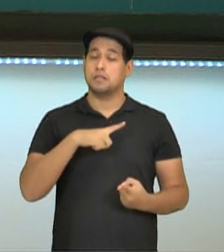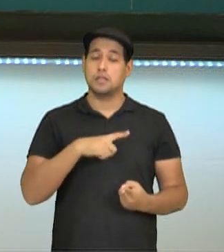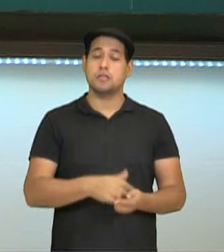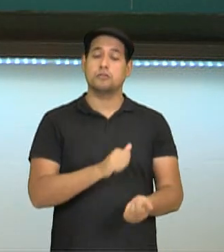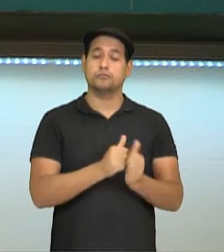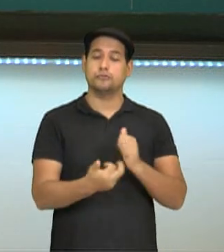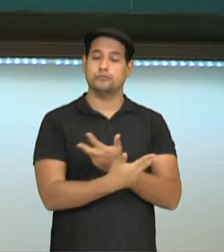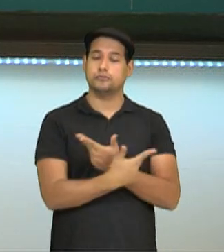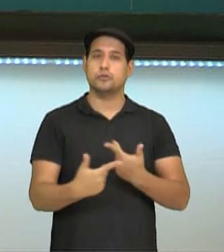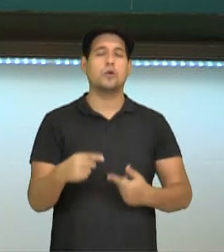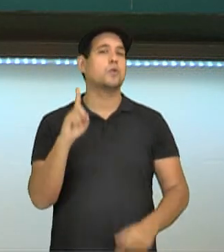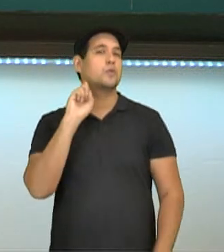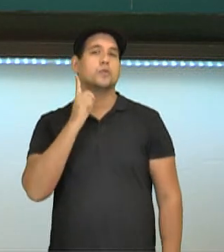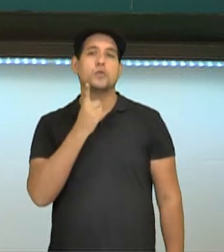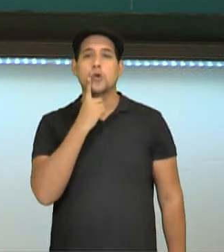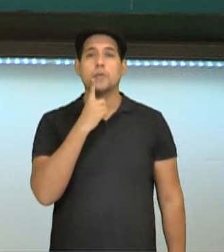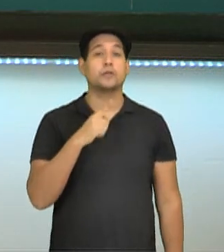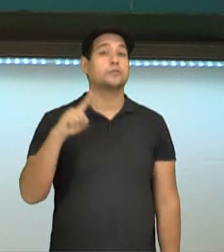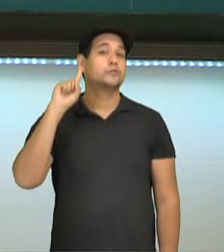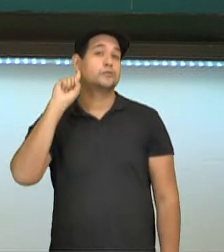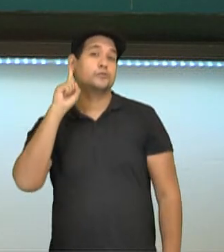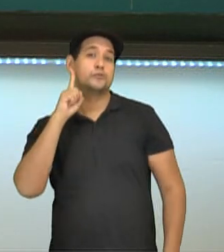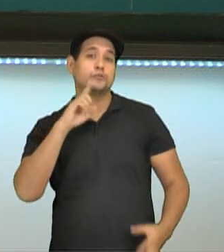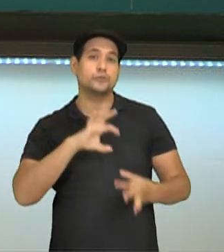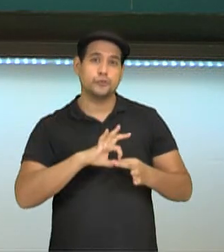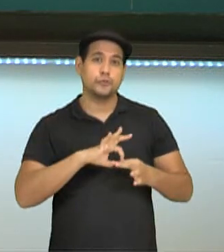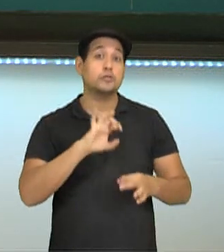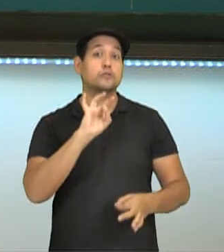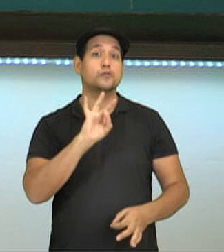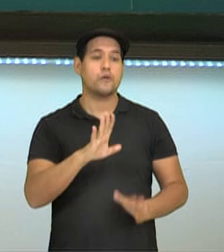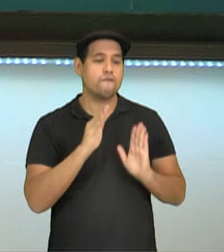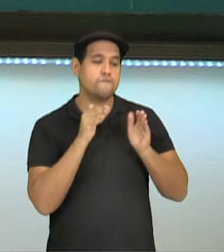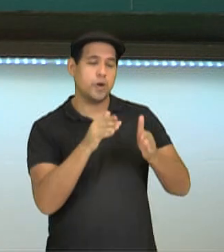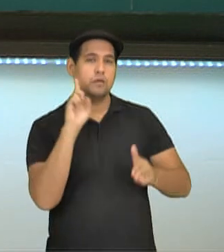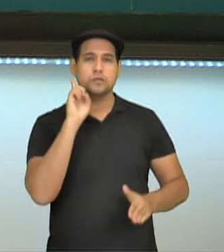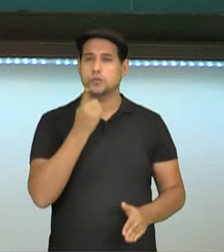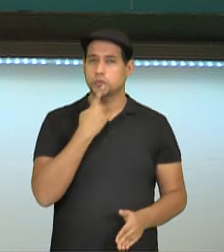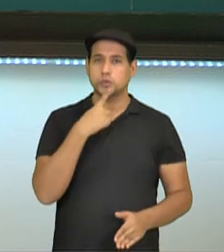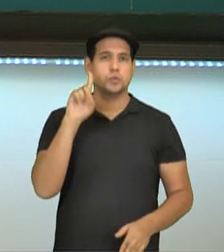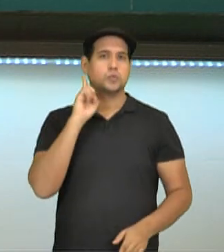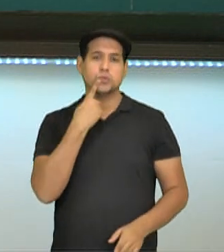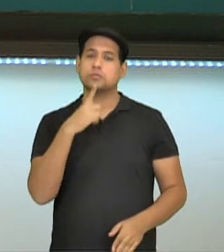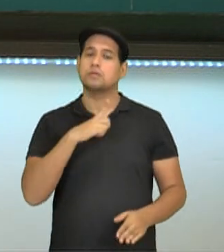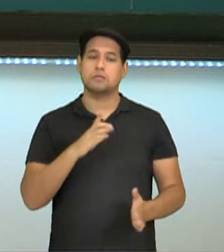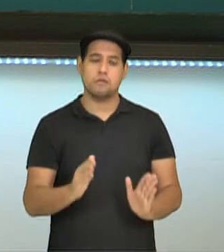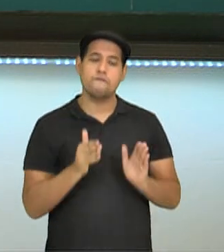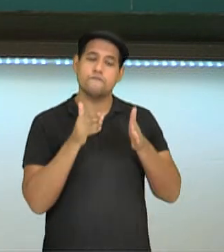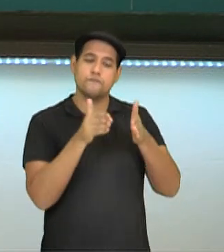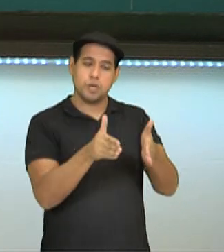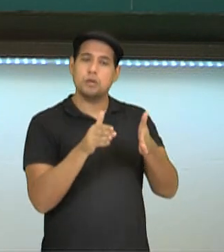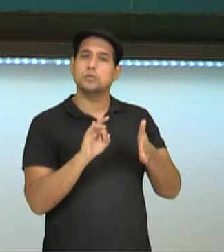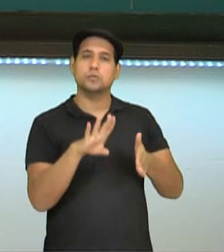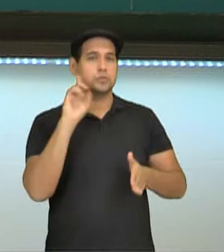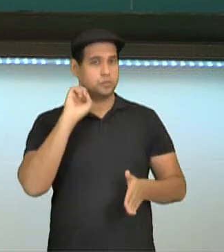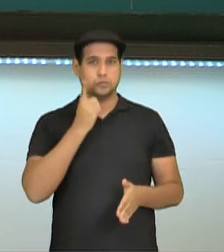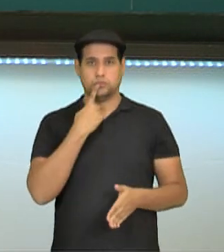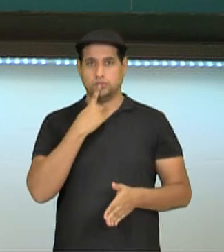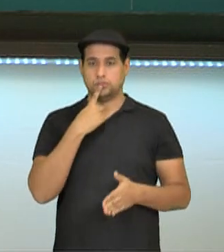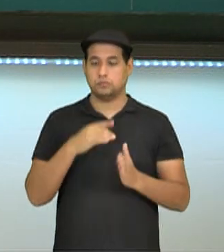jogos que se chama Surdo-Olimpíadas só para os surdos. Então, os surdos eles têm uns jogos específicos para